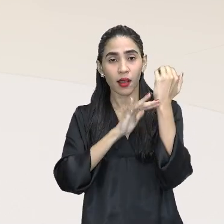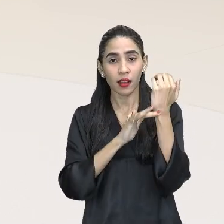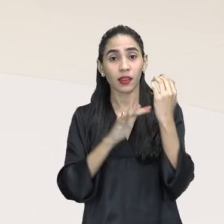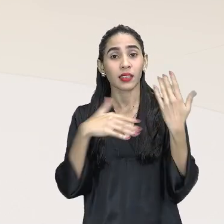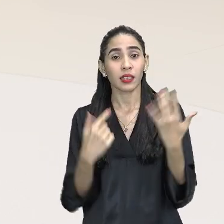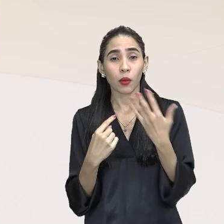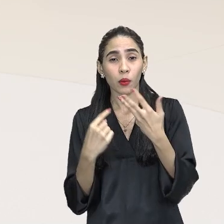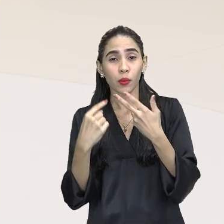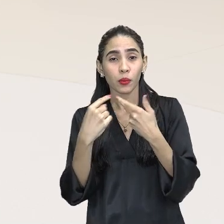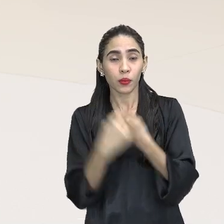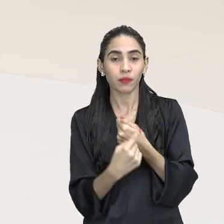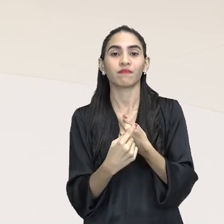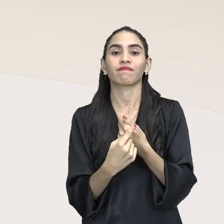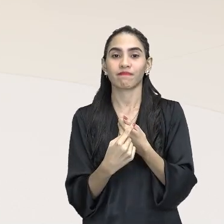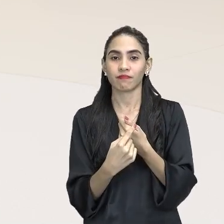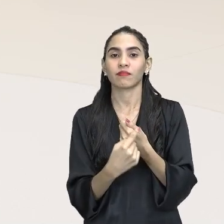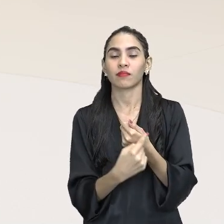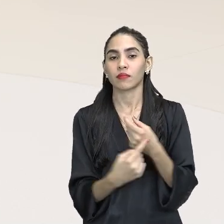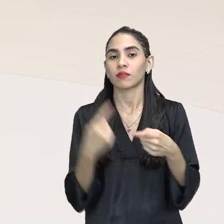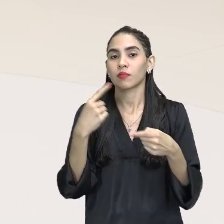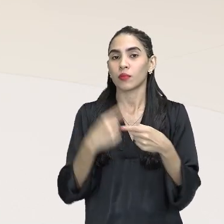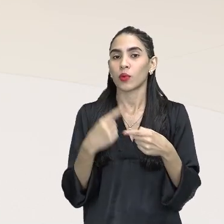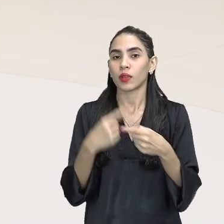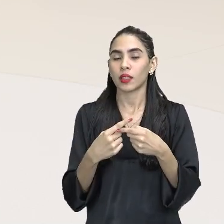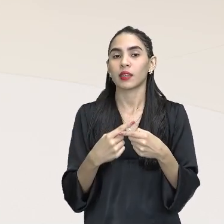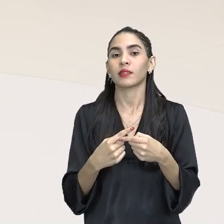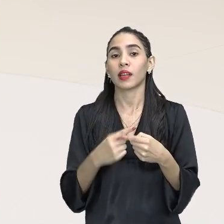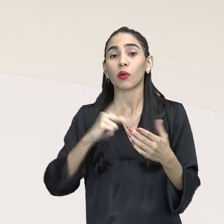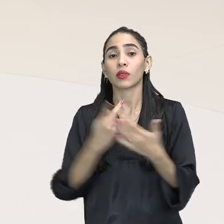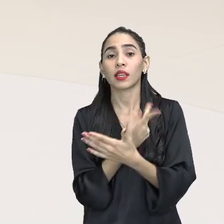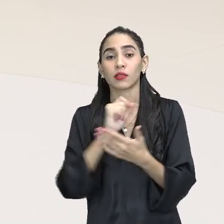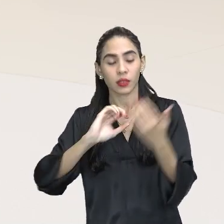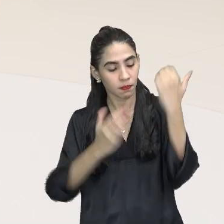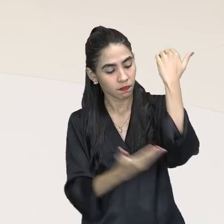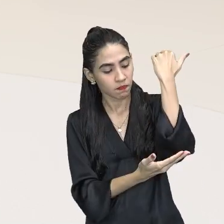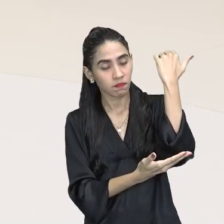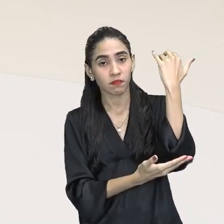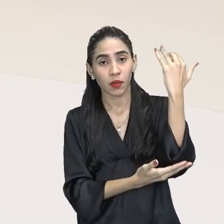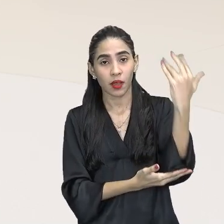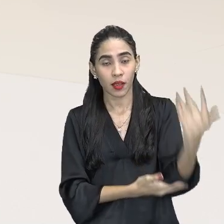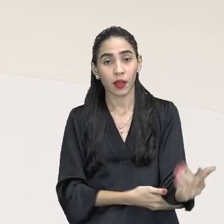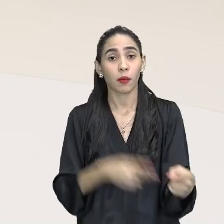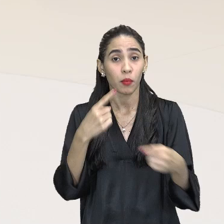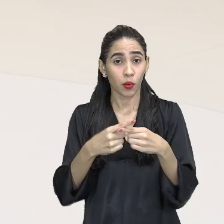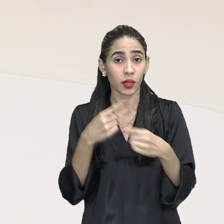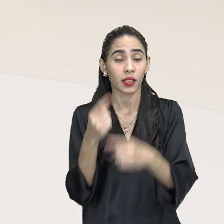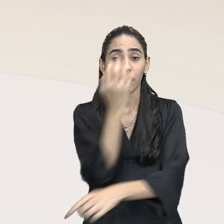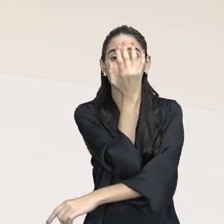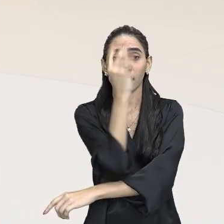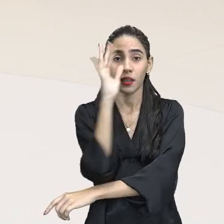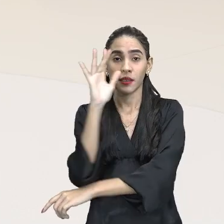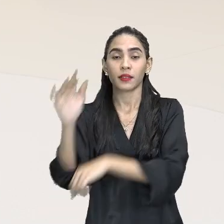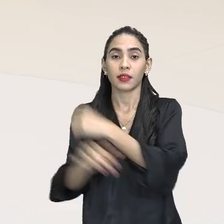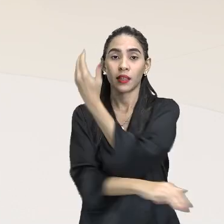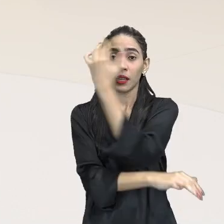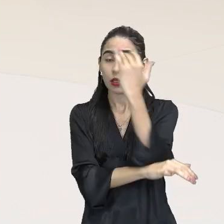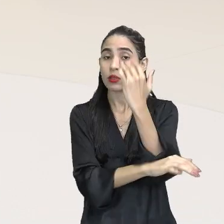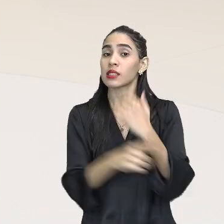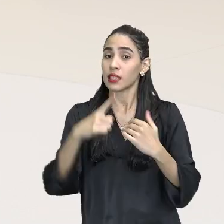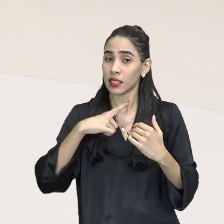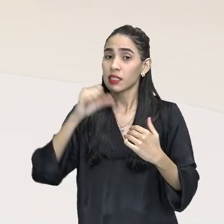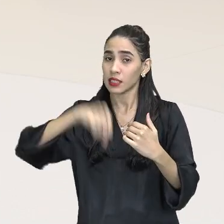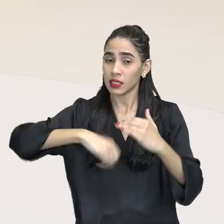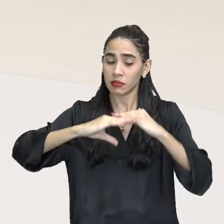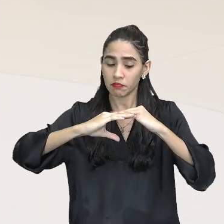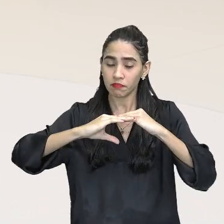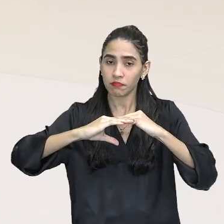tudo isso muito é por conta desse desmatamento. Por quê? Porque a natureza ela tem o seu equilíbrio para as